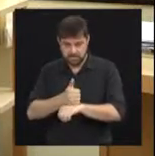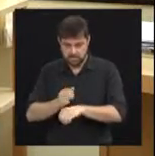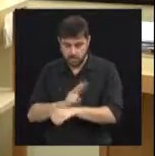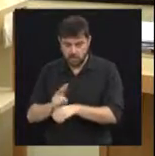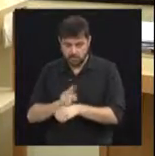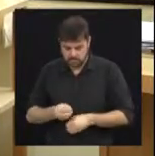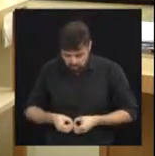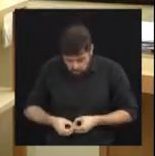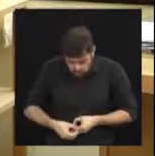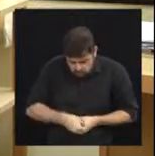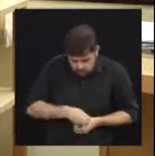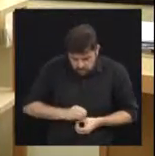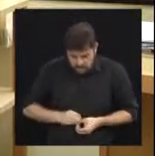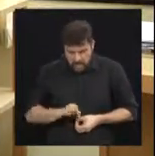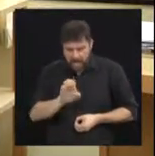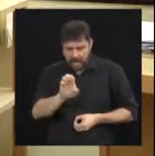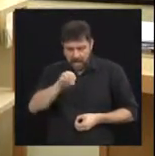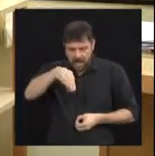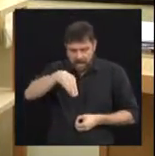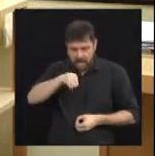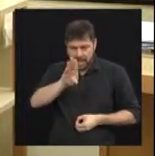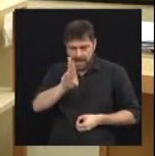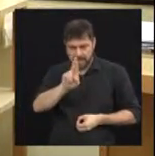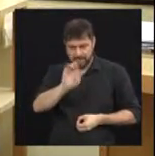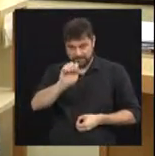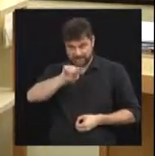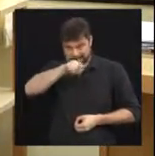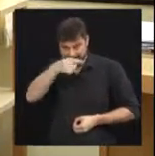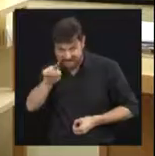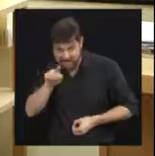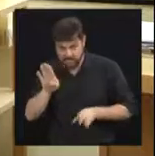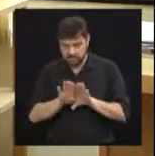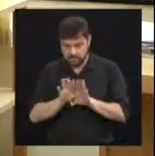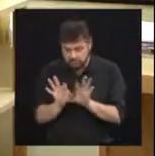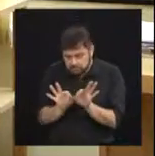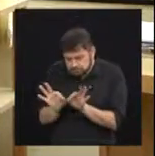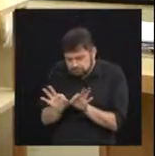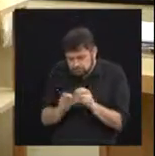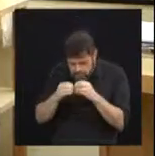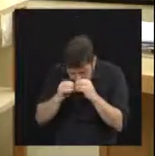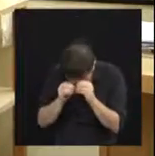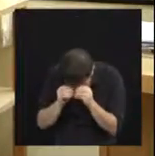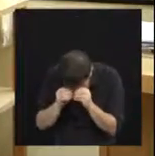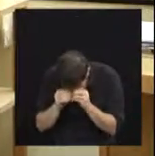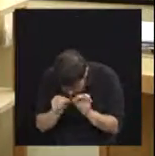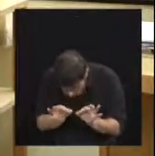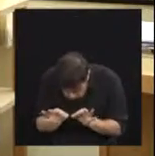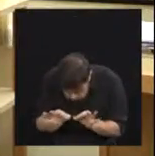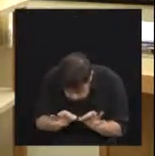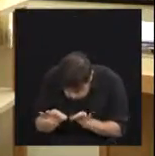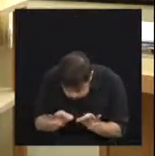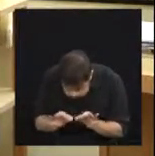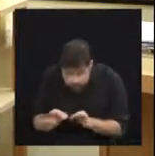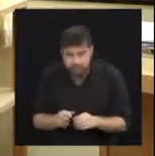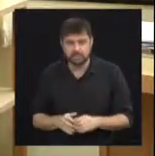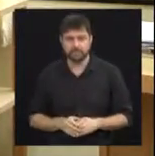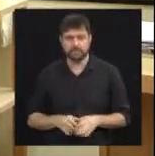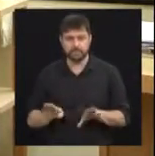são parte essencial também do tratamento, que são as pessoas responsáveis por manipular os gametas e os